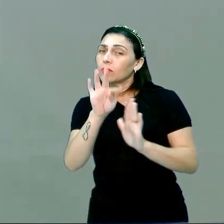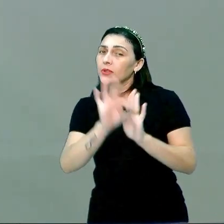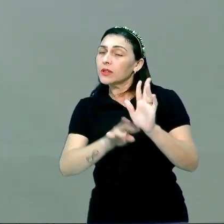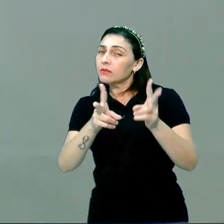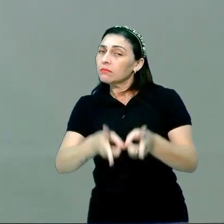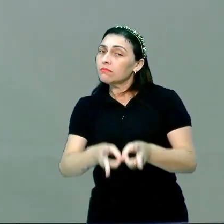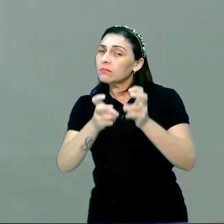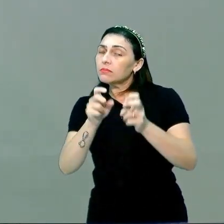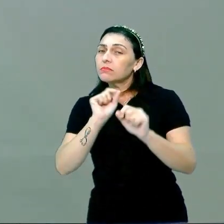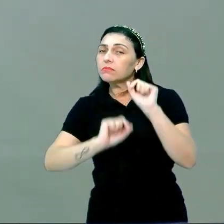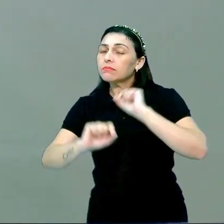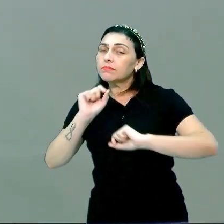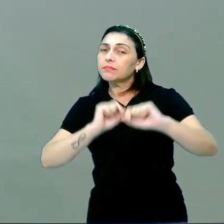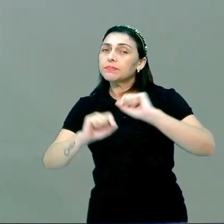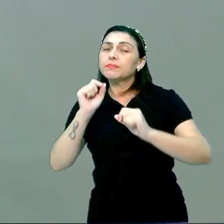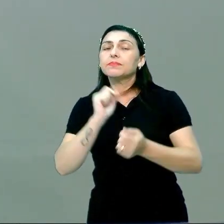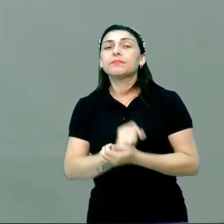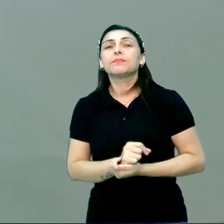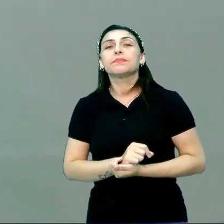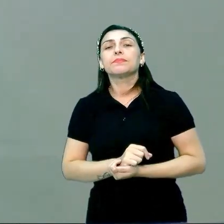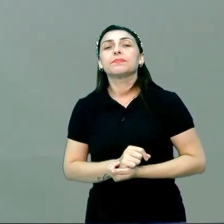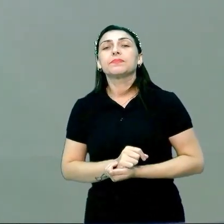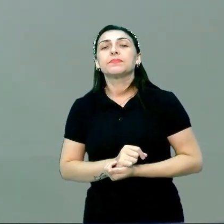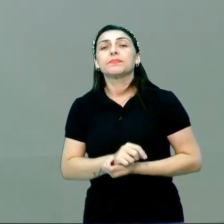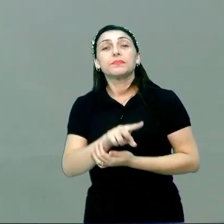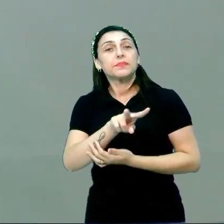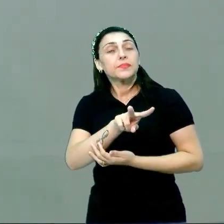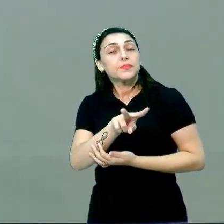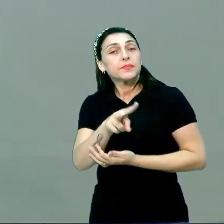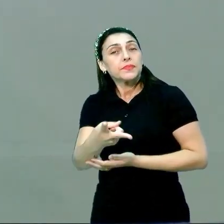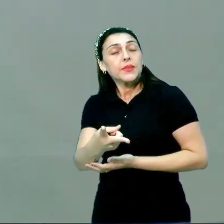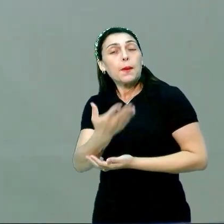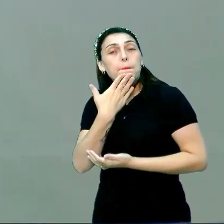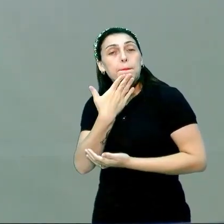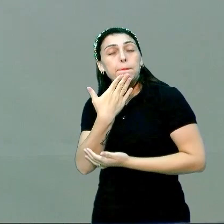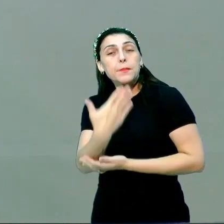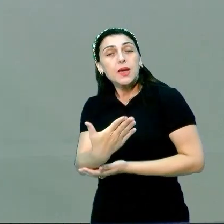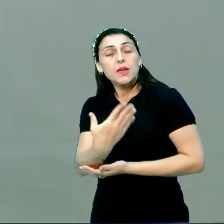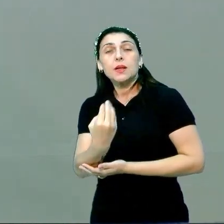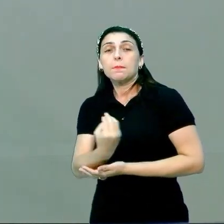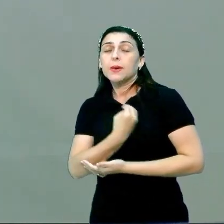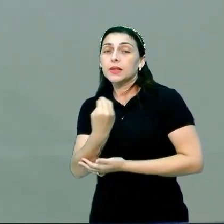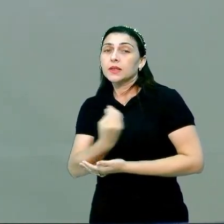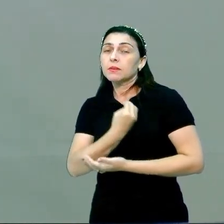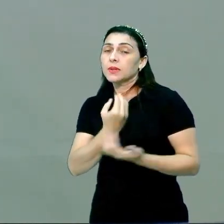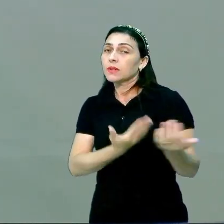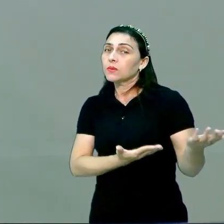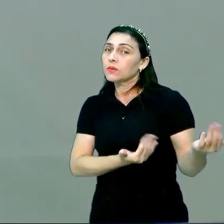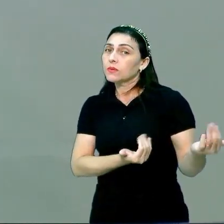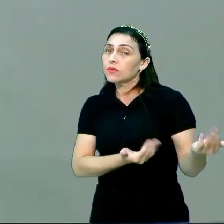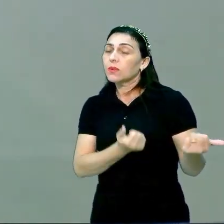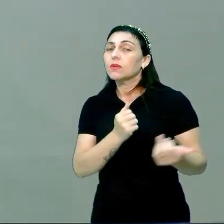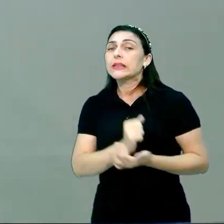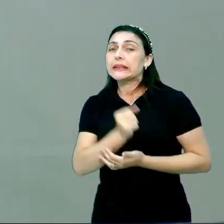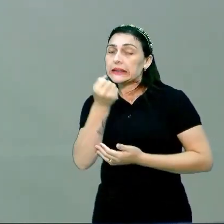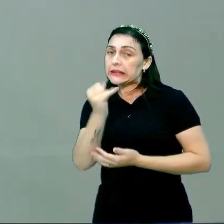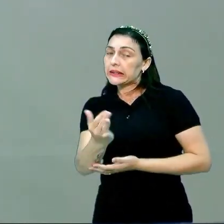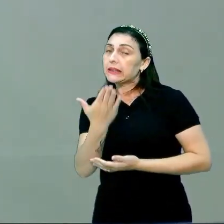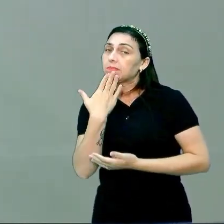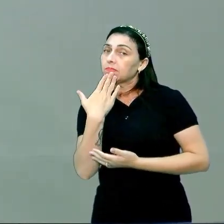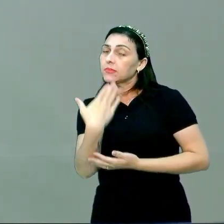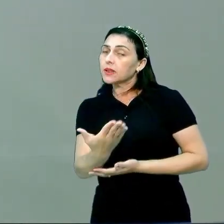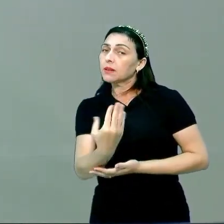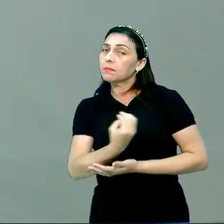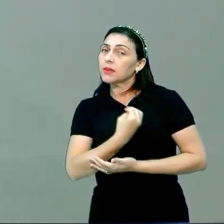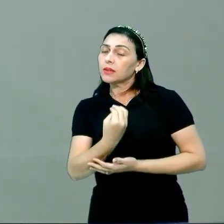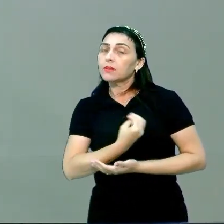percebe, galera, né? Que é o contrário. Ele está pedindo a participação dos jovens. Se ele está